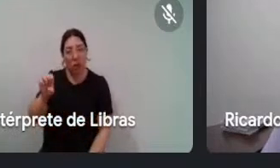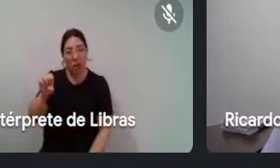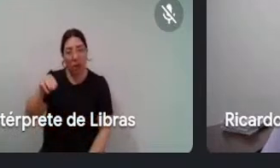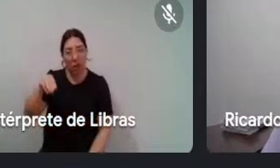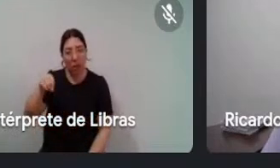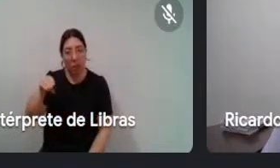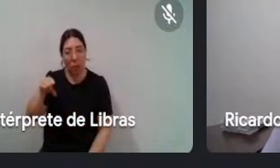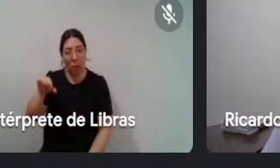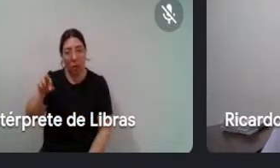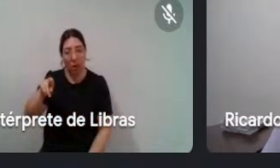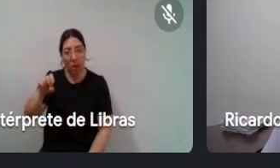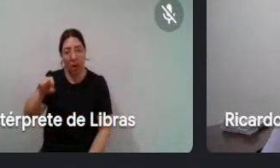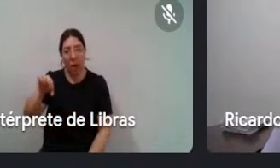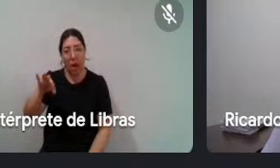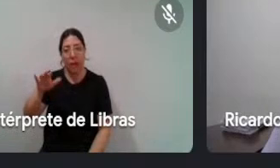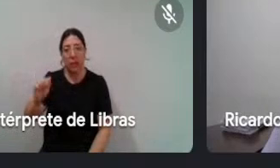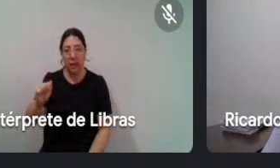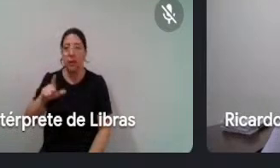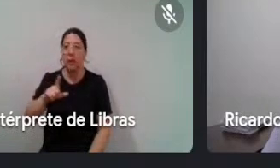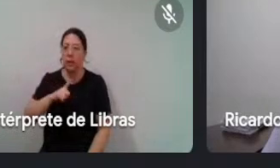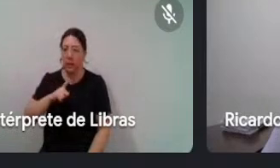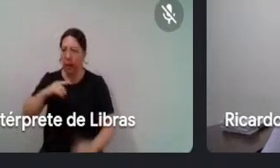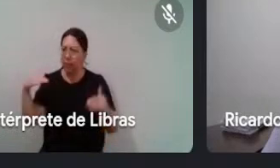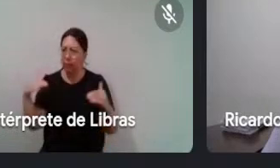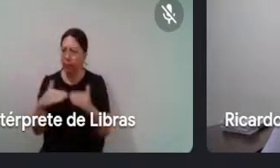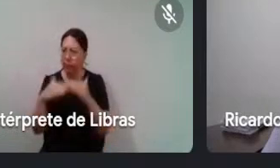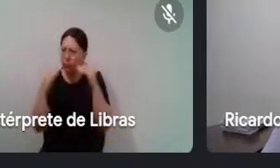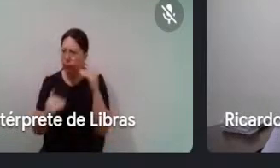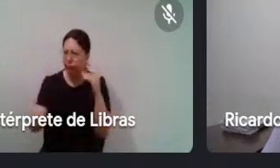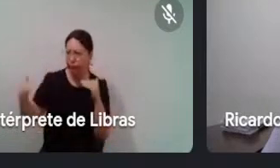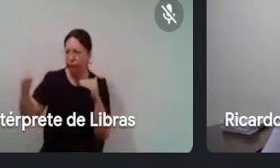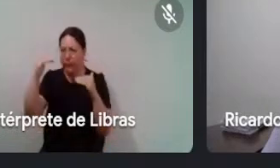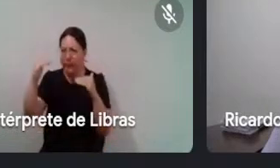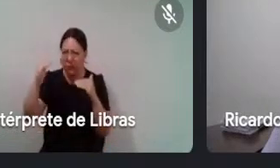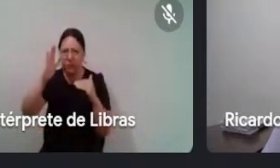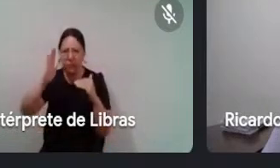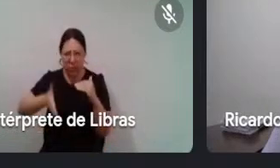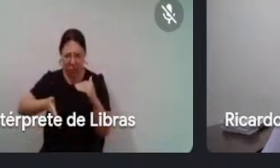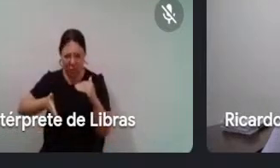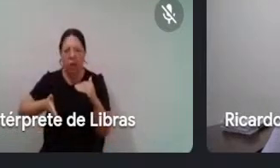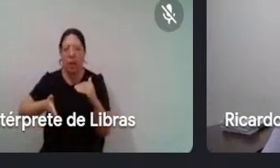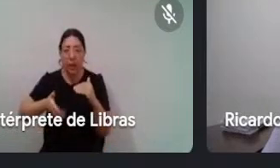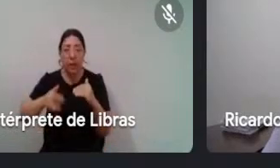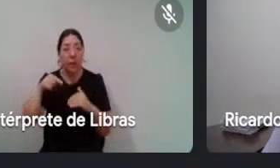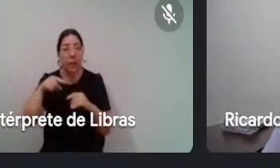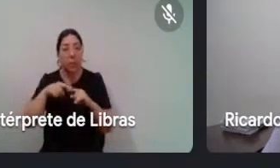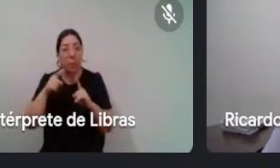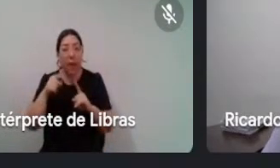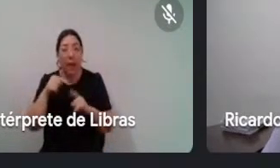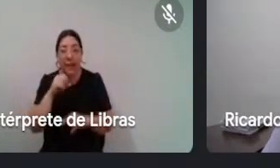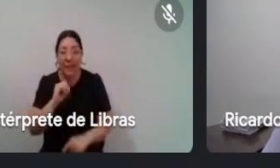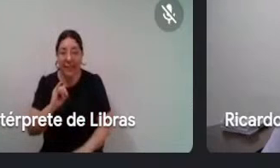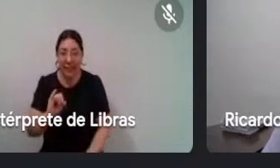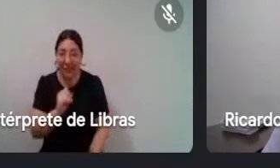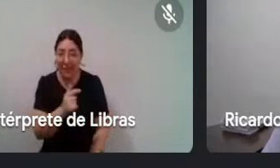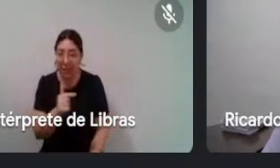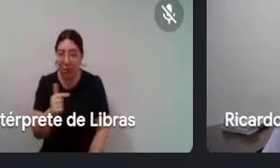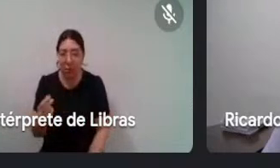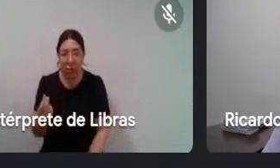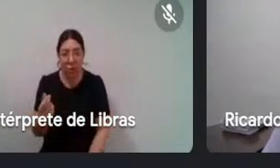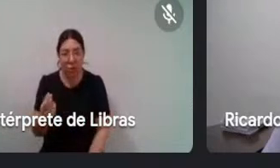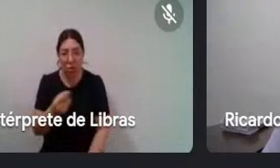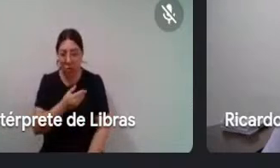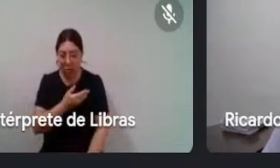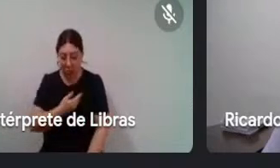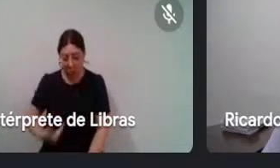partido dessa importância, dessa magnitude, não existe sem dinheiro público, o que é uma completa...